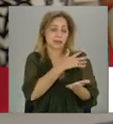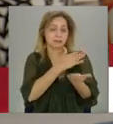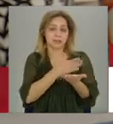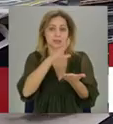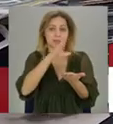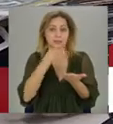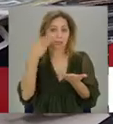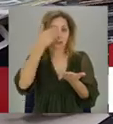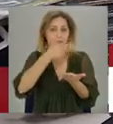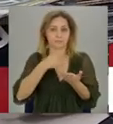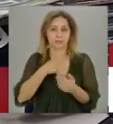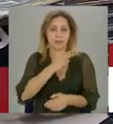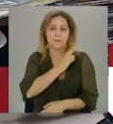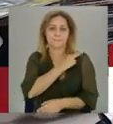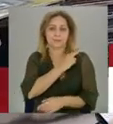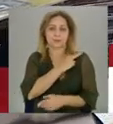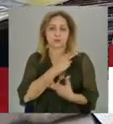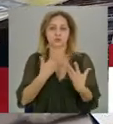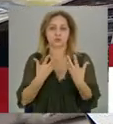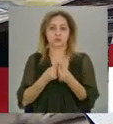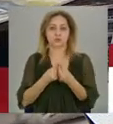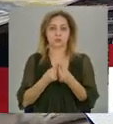noite. O patrão não quer juntar